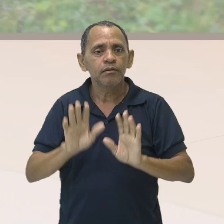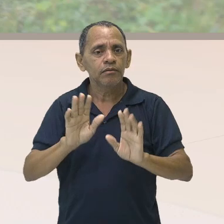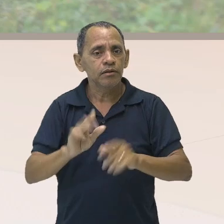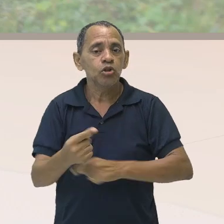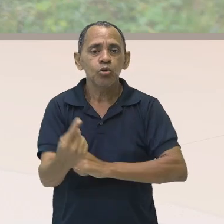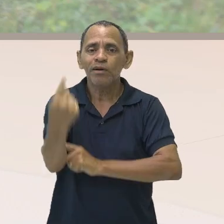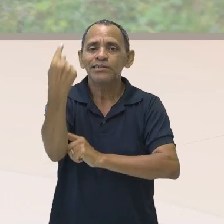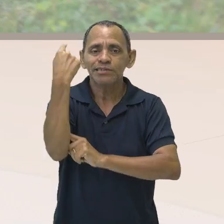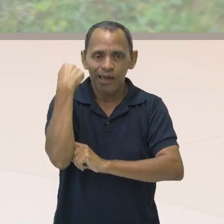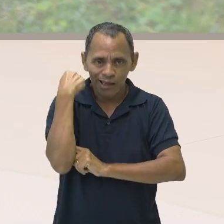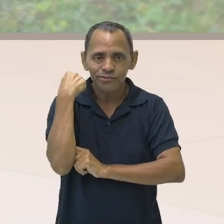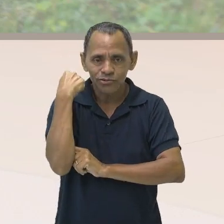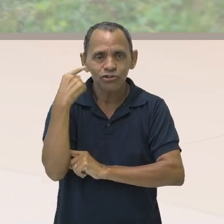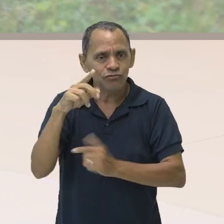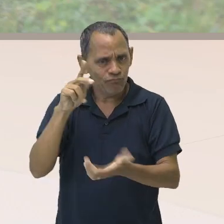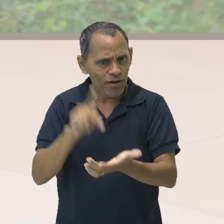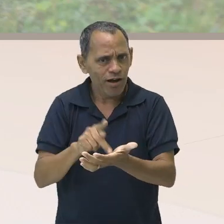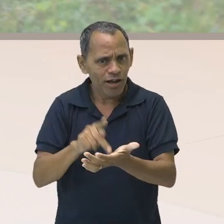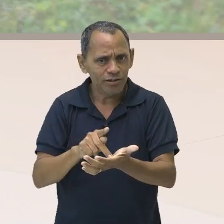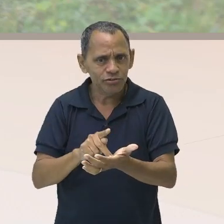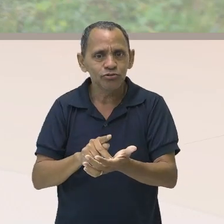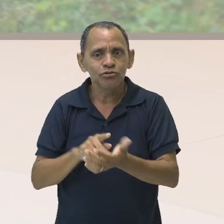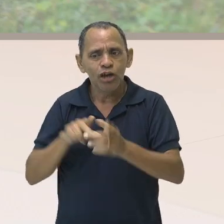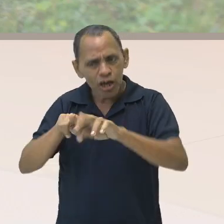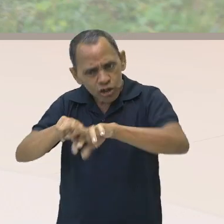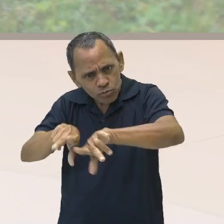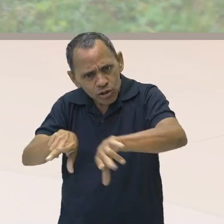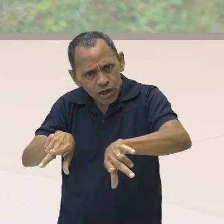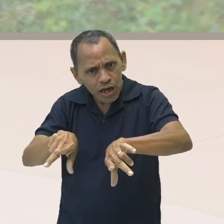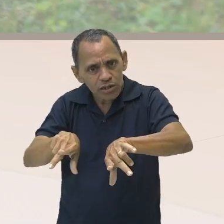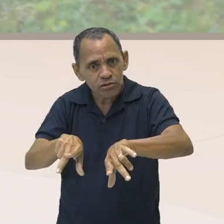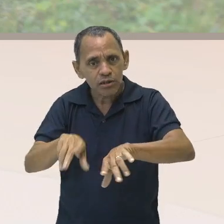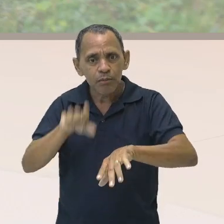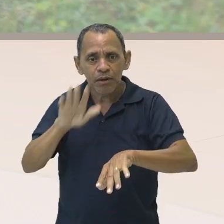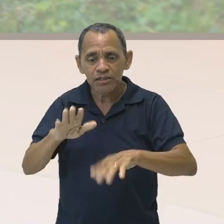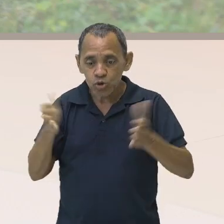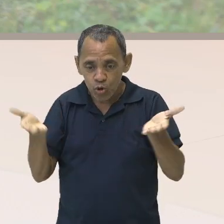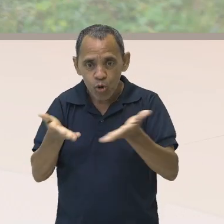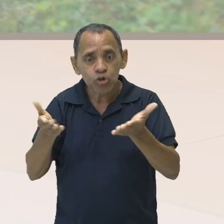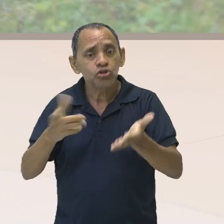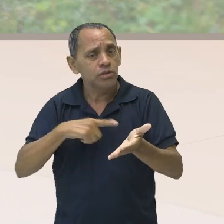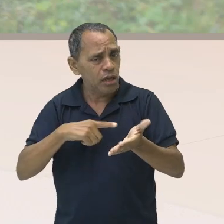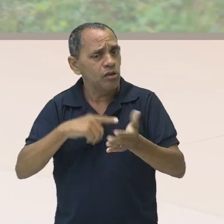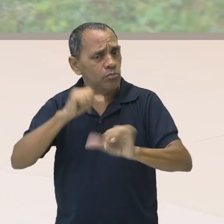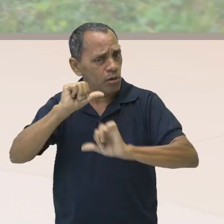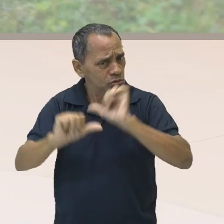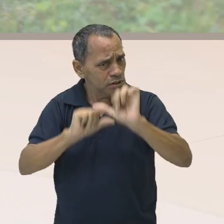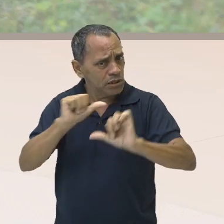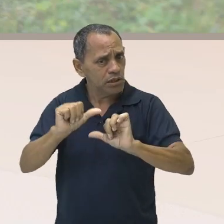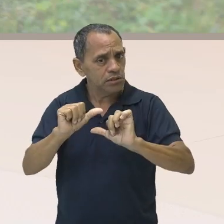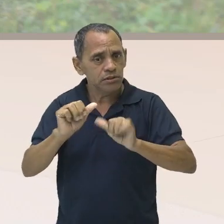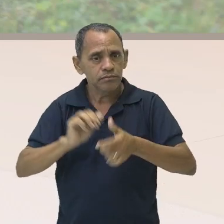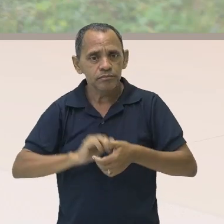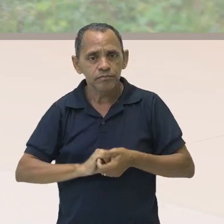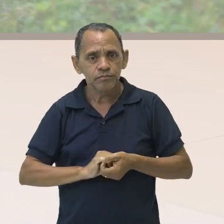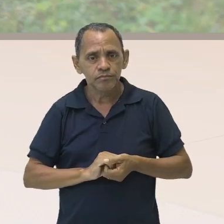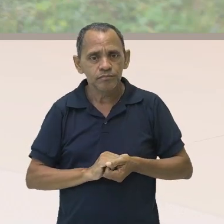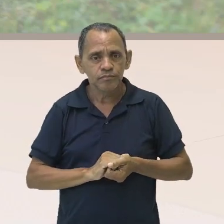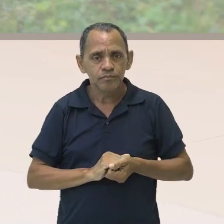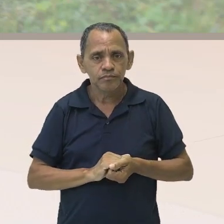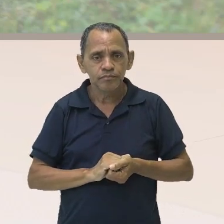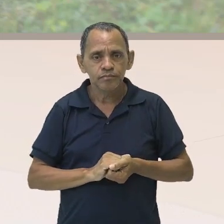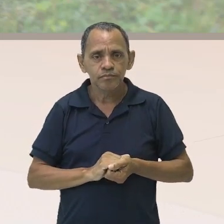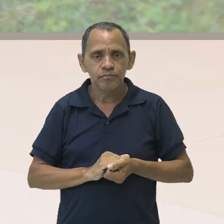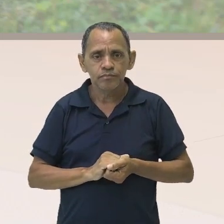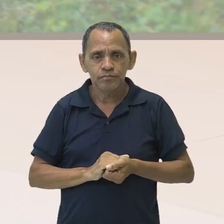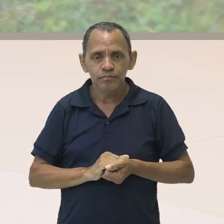basicamente explorada, né? Hoje em dia ainda é muito explorada, mas houve uma mudança de chave, né, hoje em dia com relação a isso. Vamos deixar essa primeira